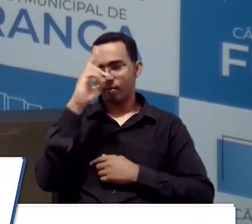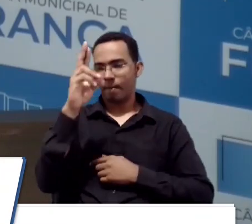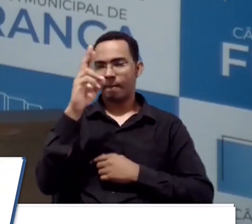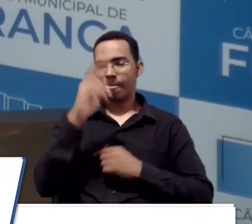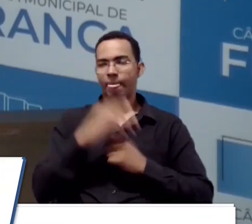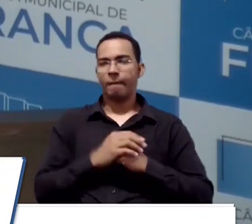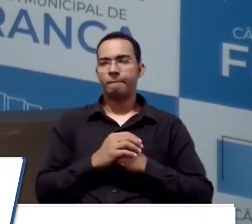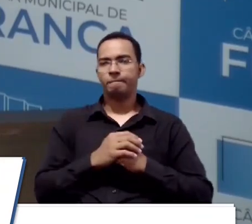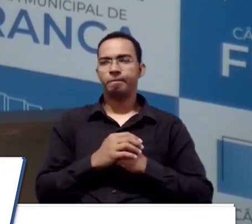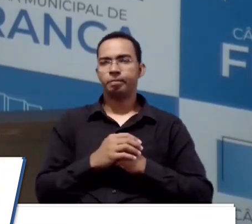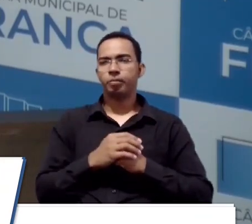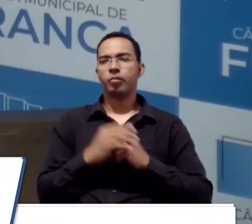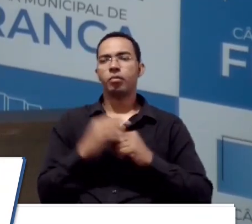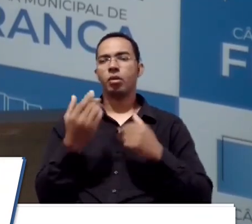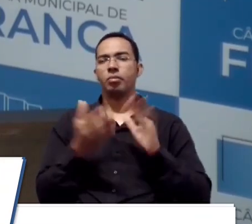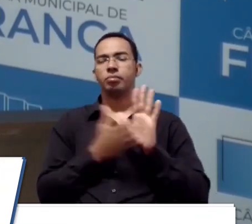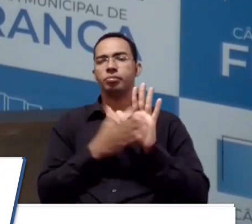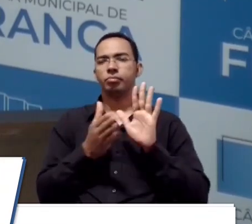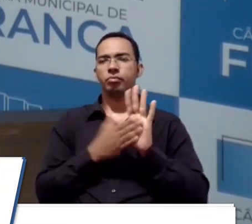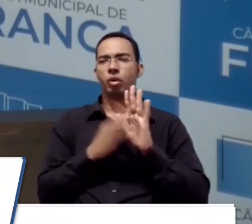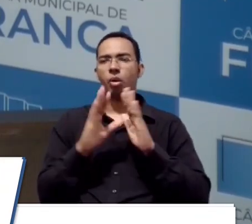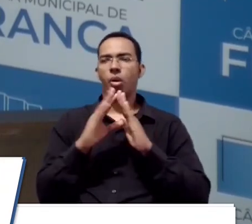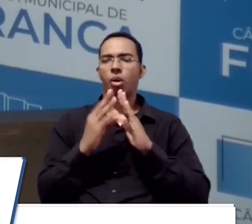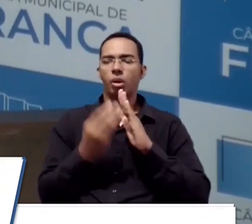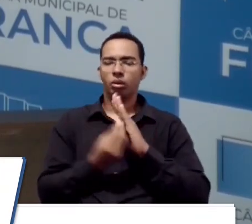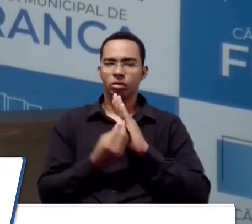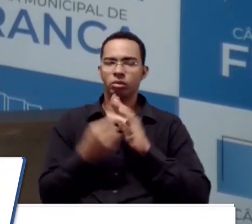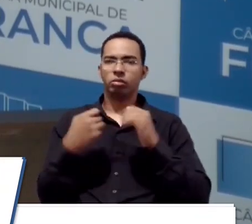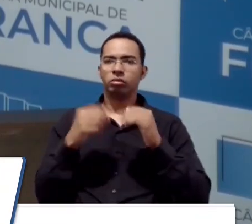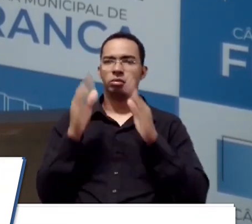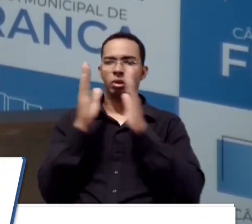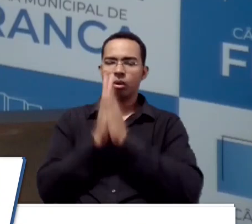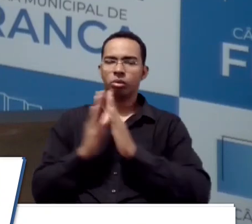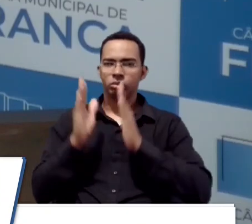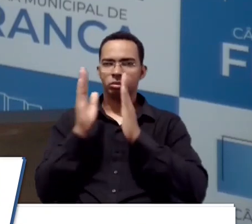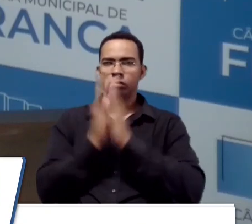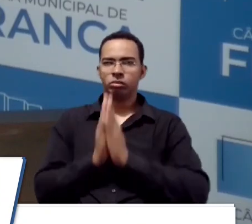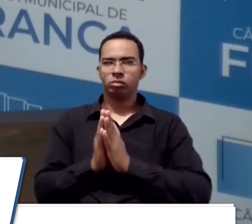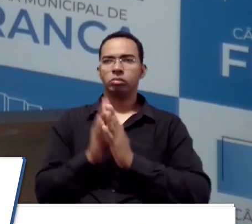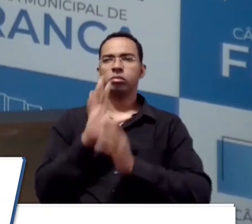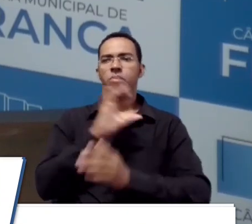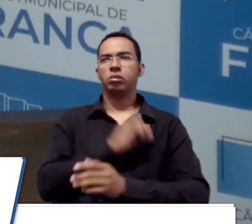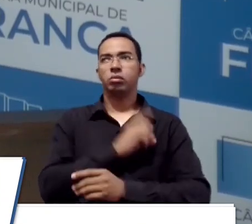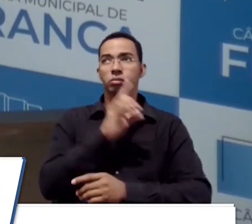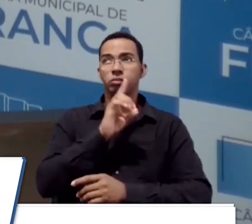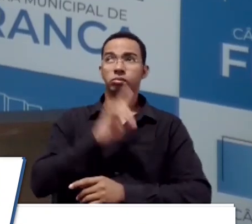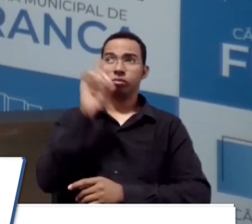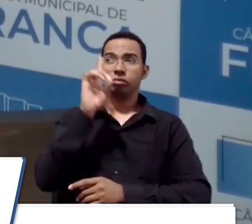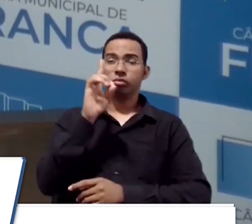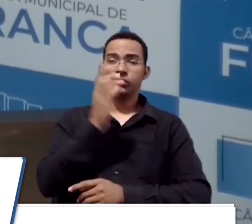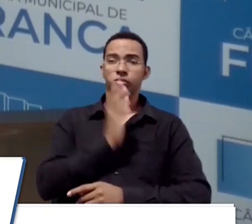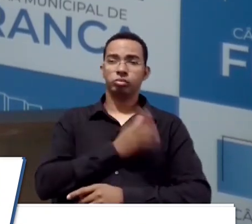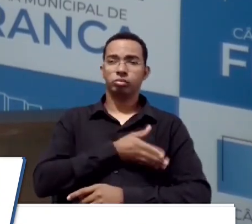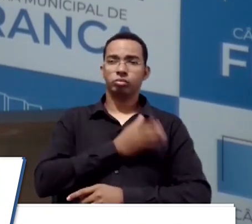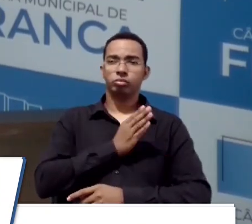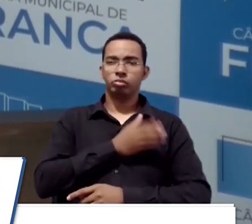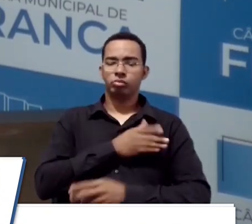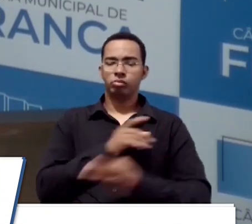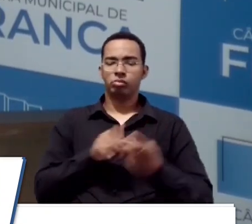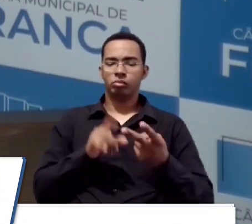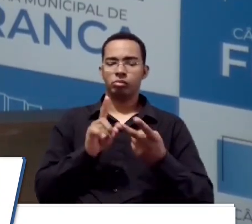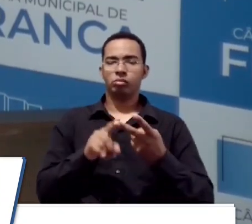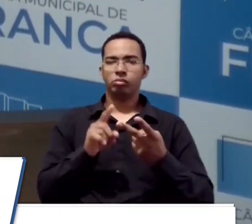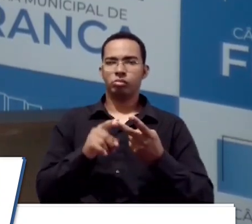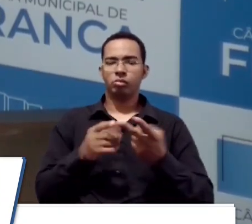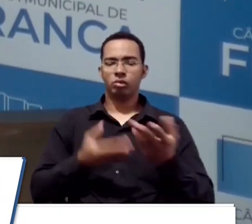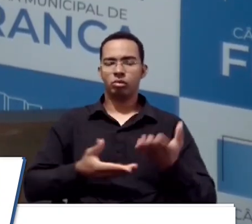Os 5 propósitos que nós temos da igreja é a adoração. Amarás o Senhor teu Deus de todo o teu coração. O